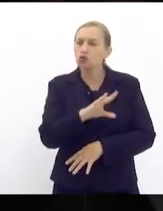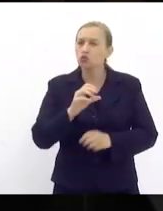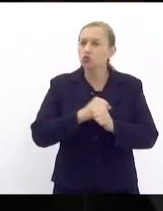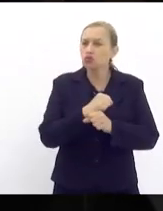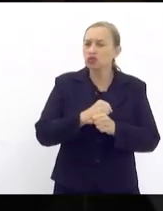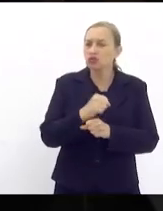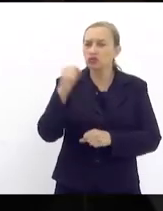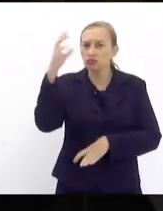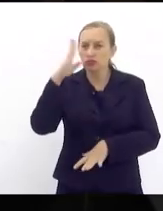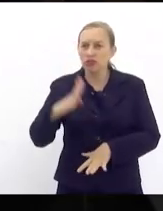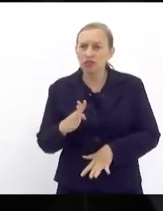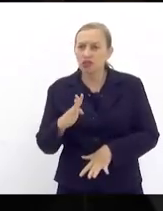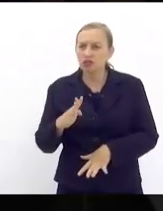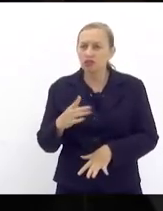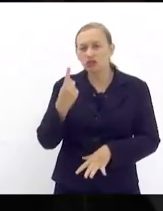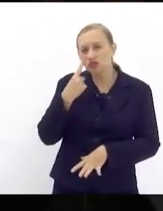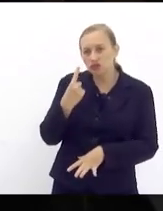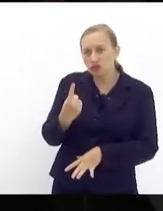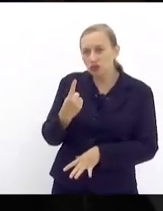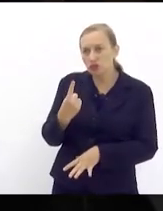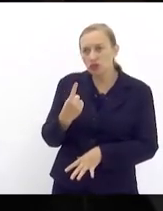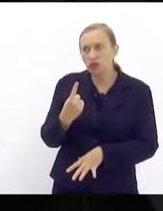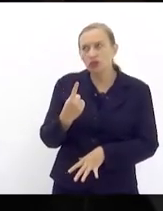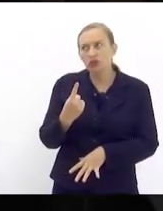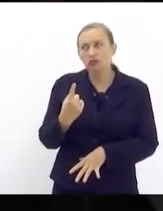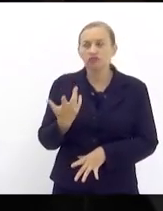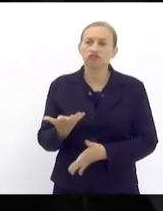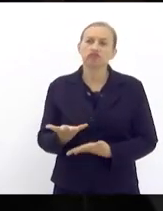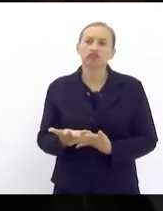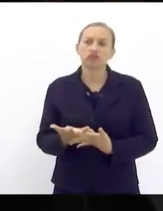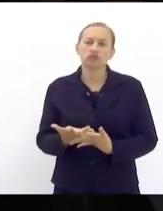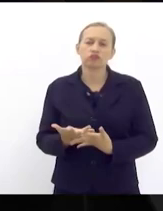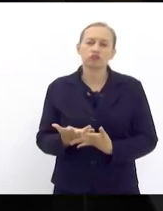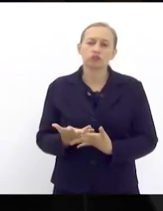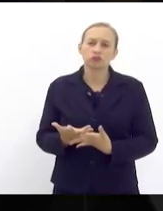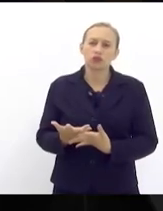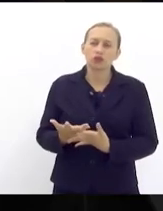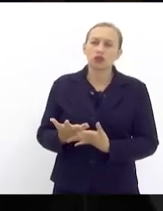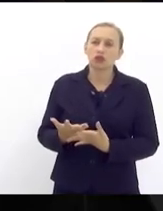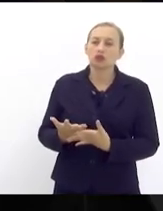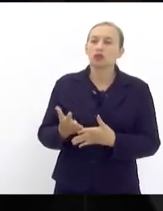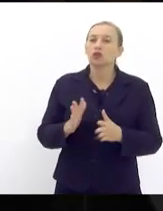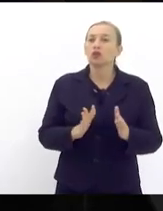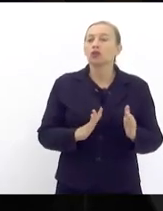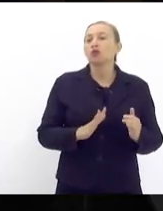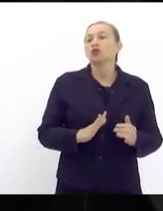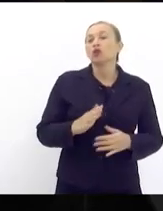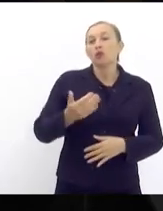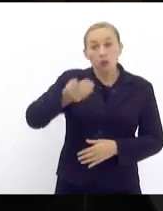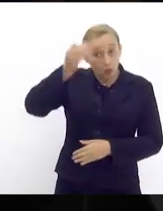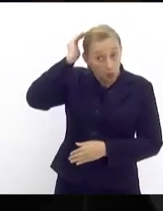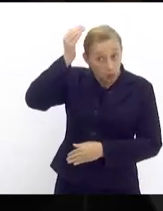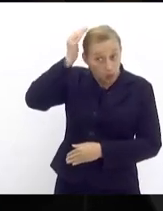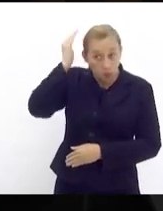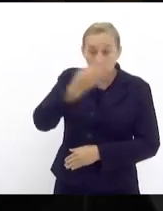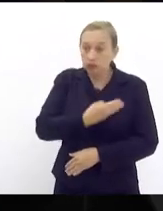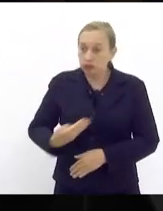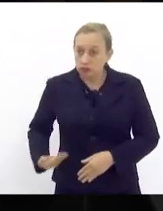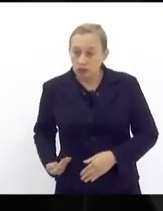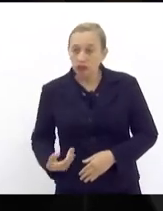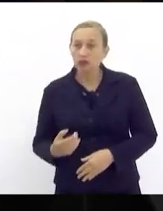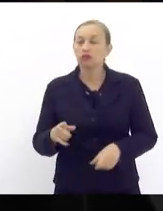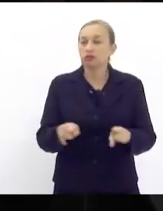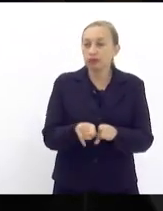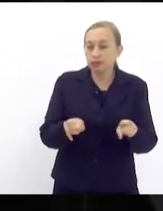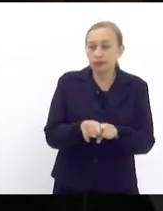no Brasil a gente assistiu a uma tentativa desde o governo golpista de temer ao governo fascista de